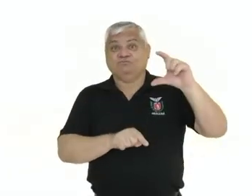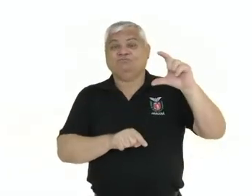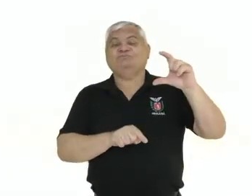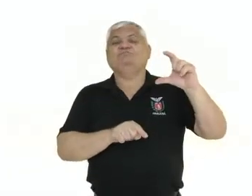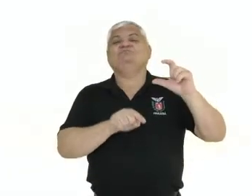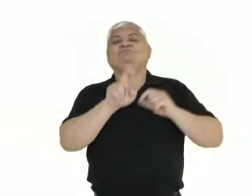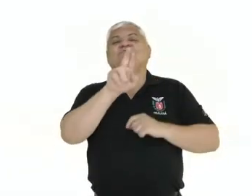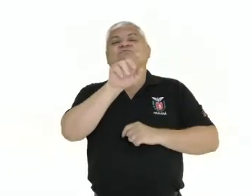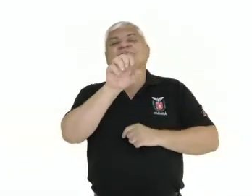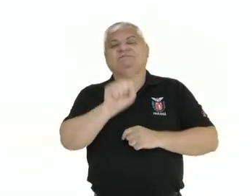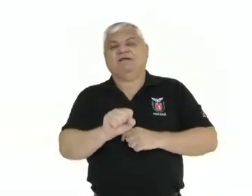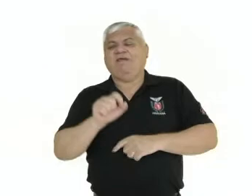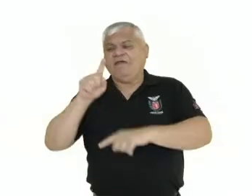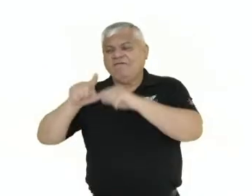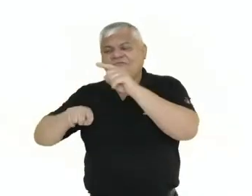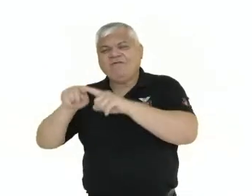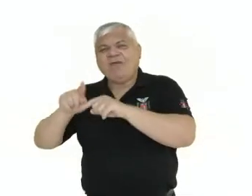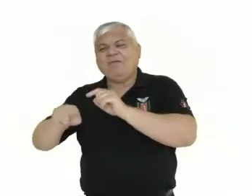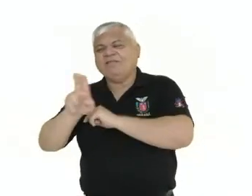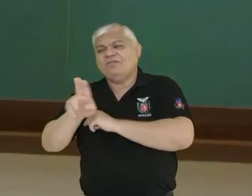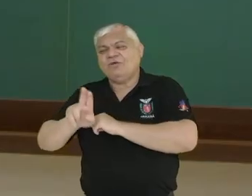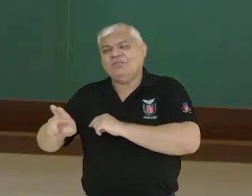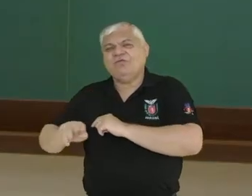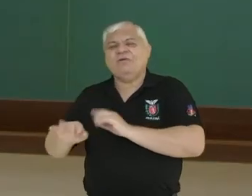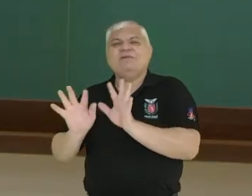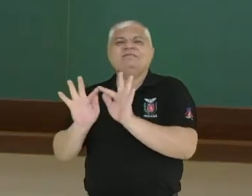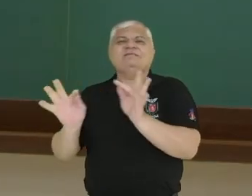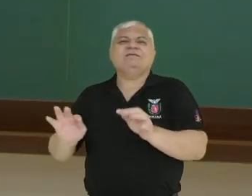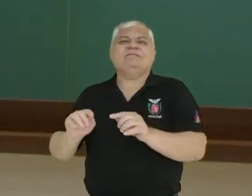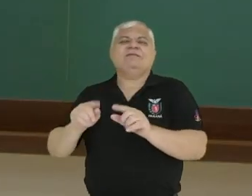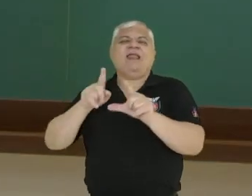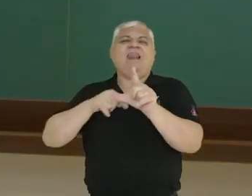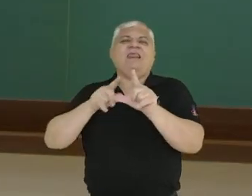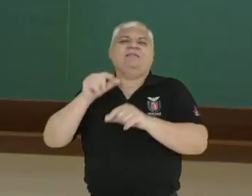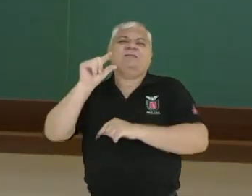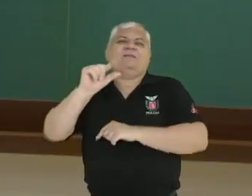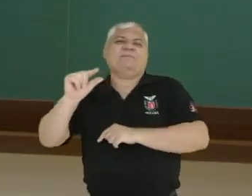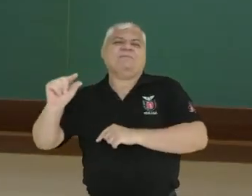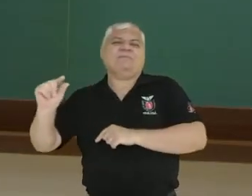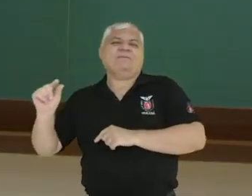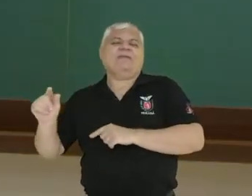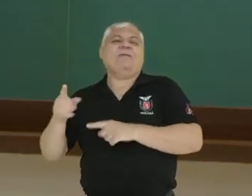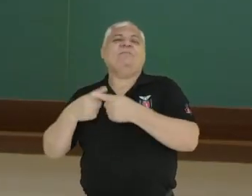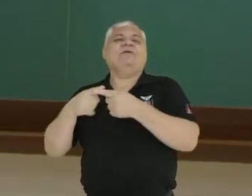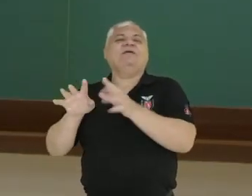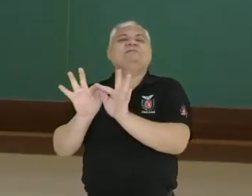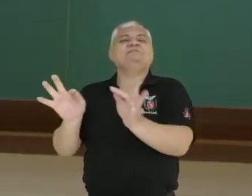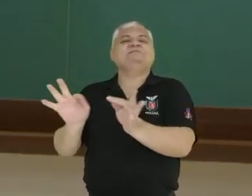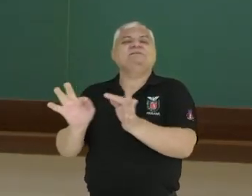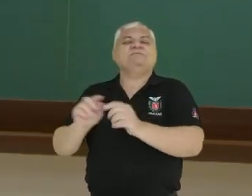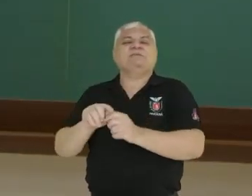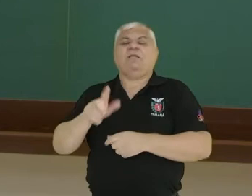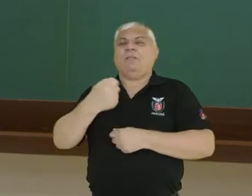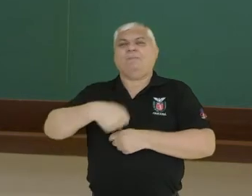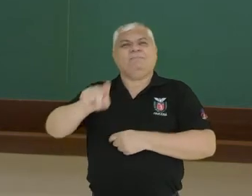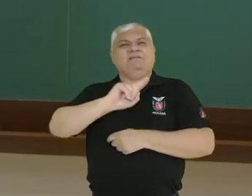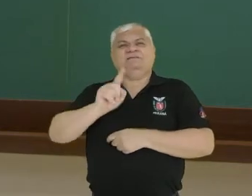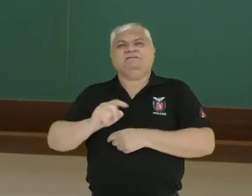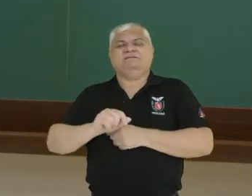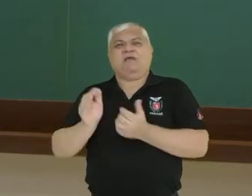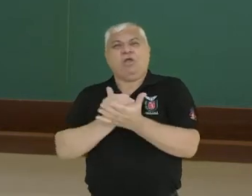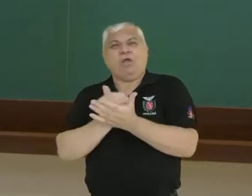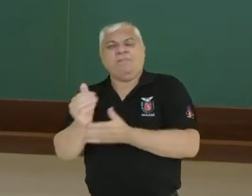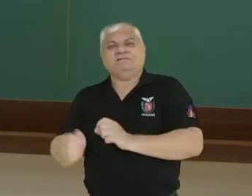um substantivo comum e não de um substantivo próprio, por isso não necessita ser